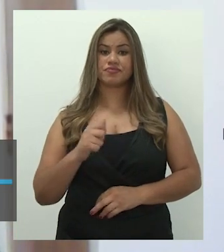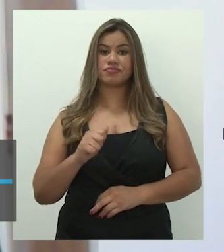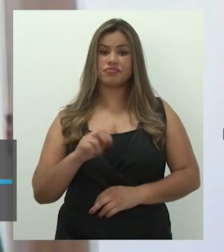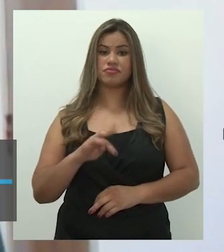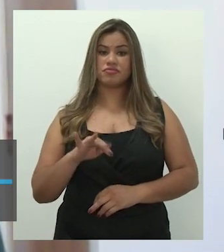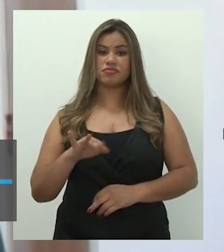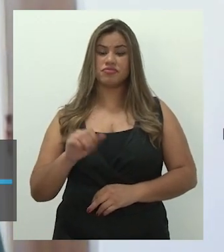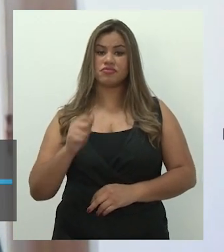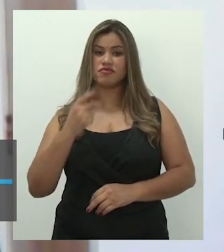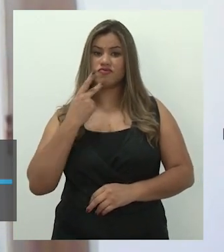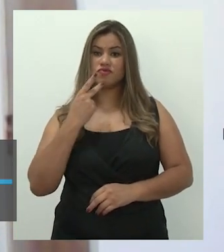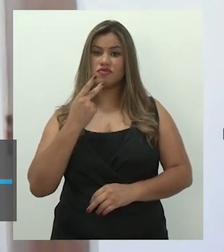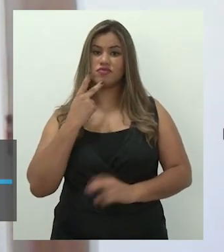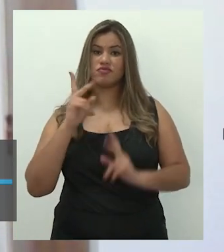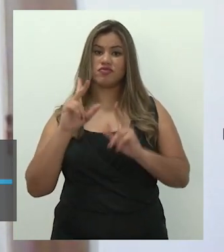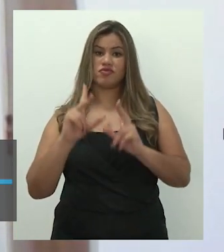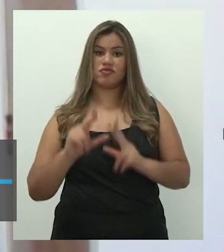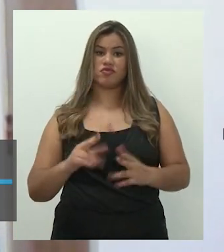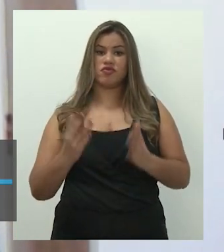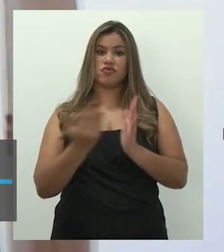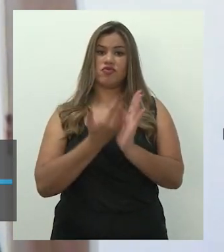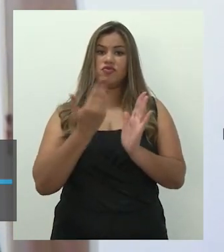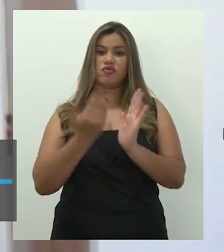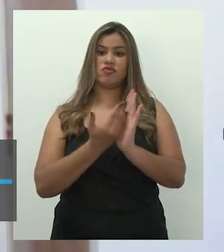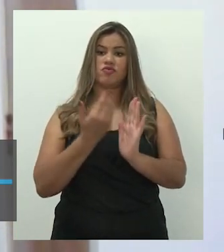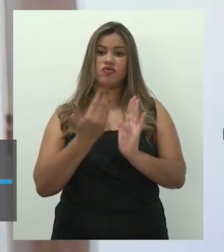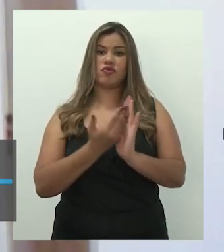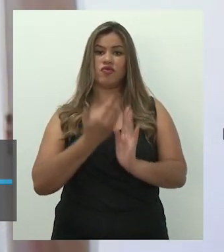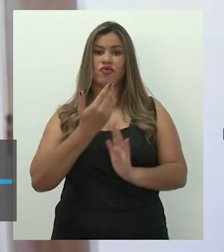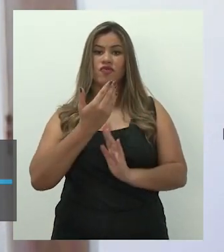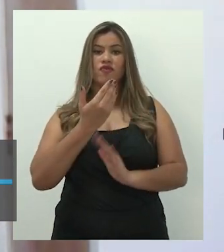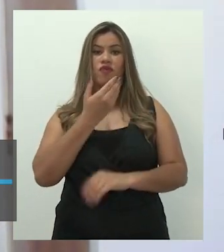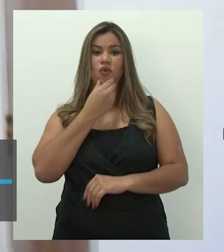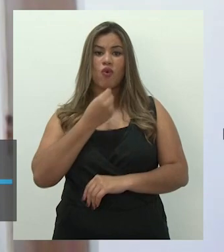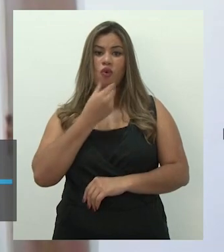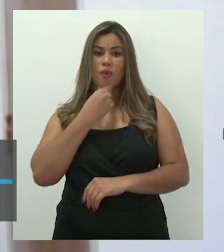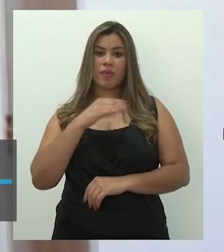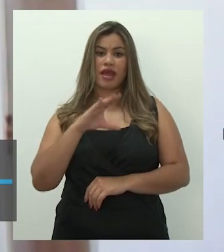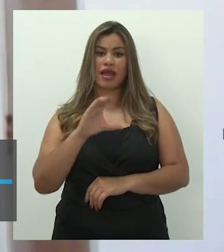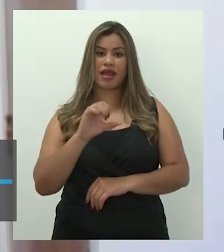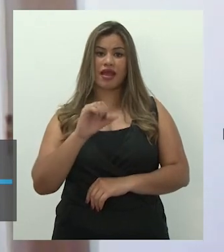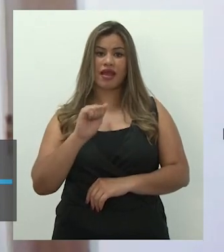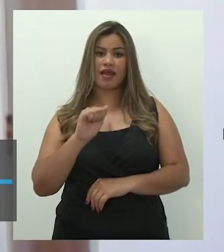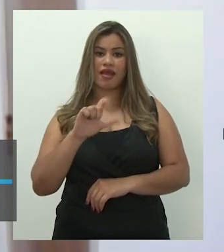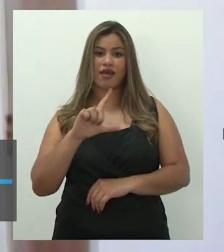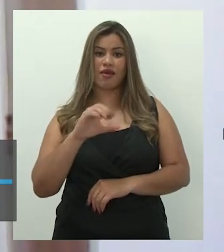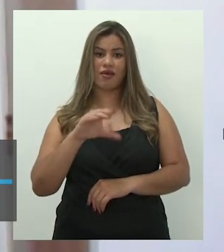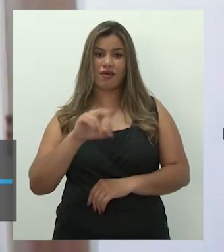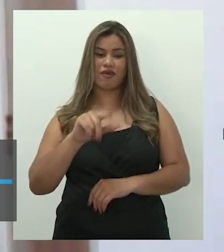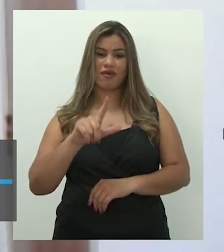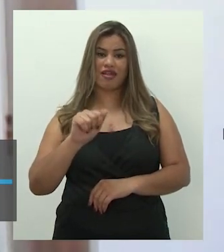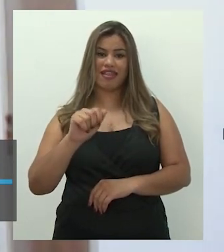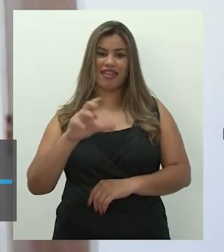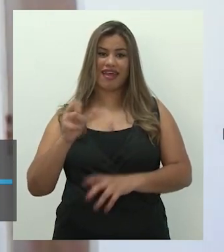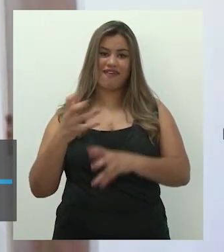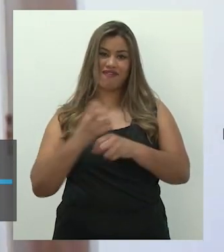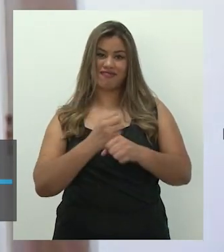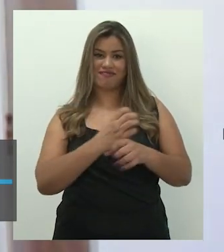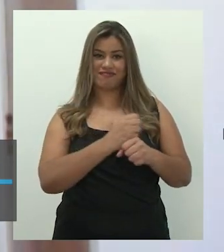parecida com a do livro do homem que calculava. Então, né, Renan? Será que...